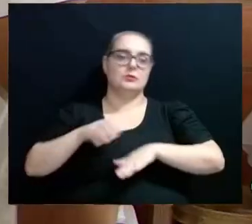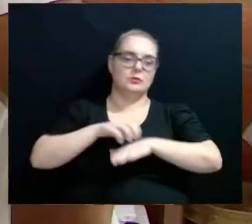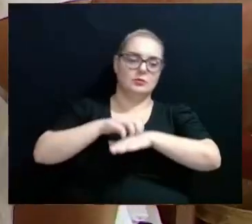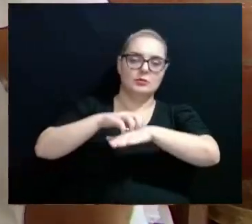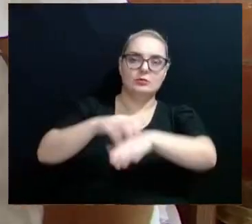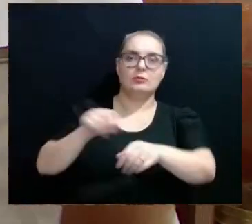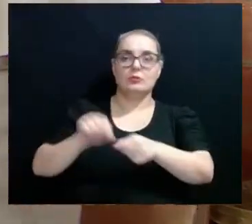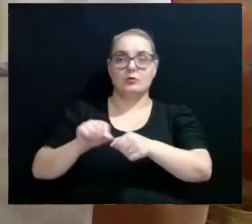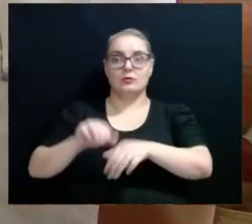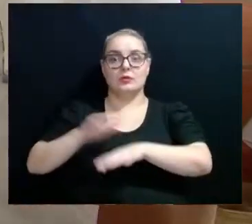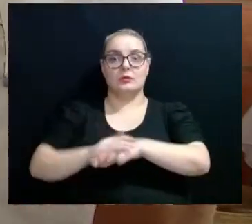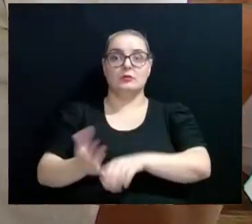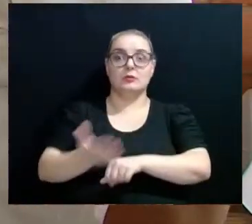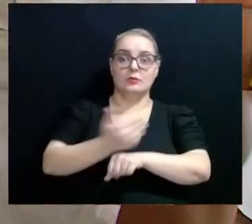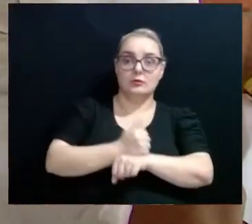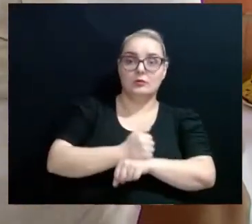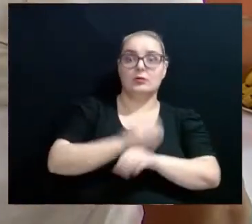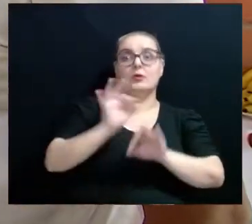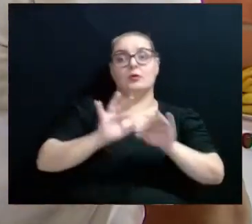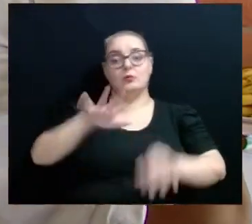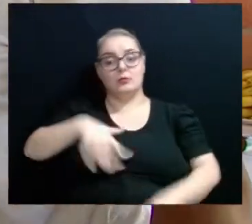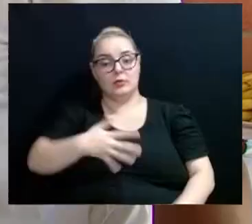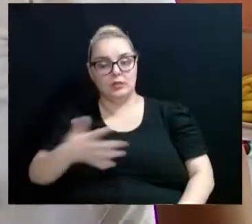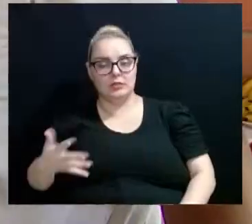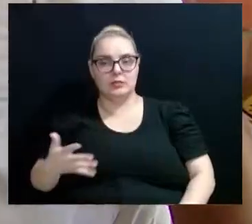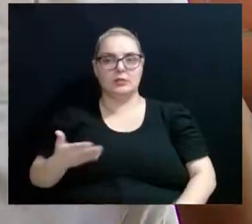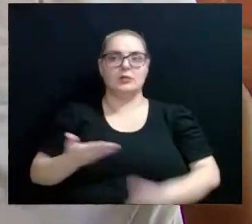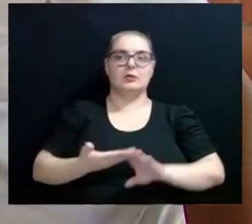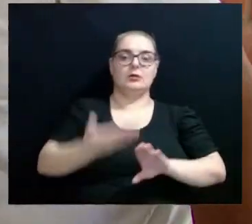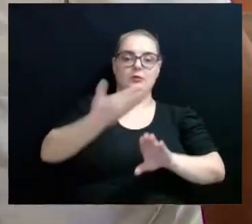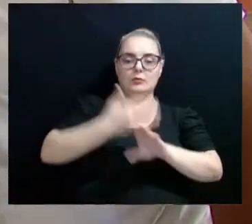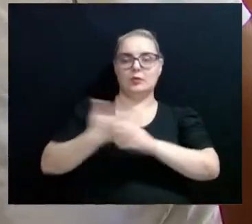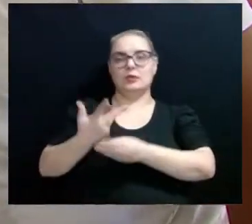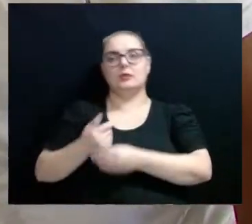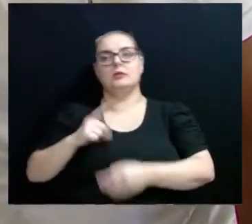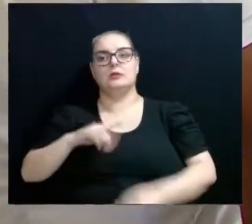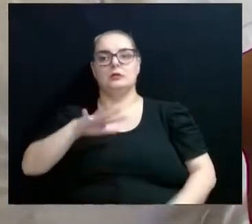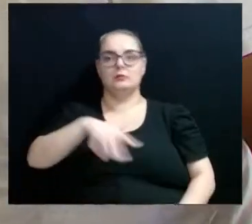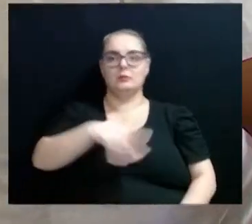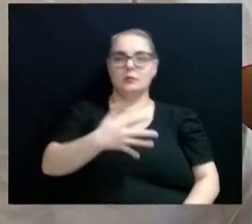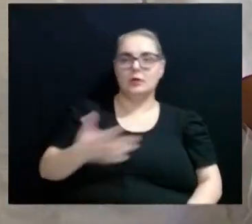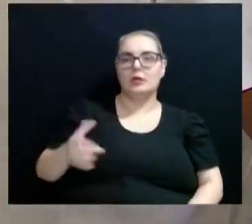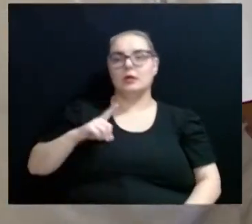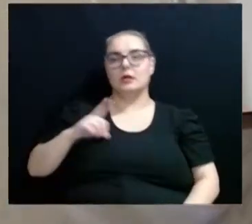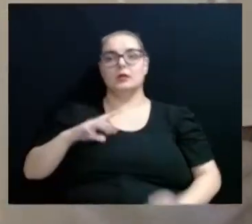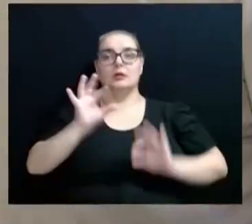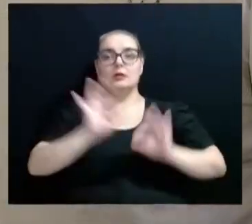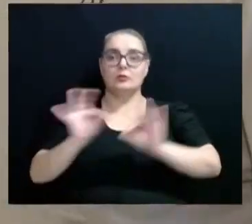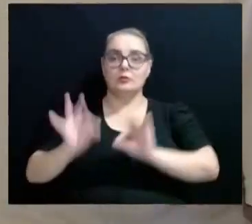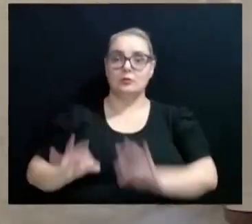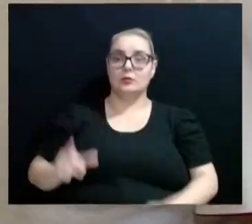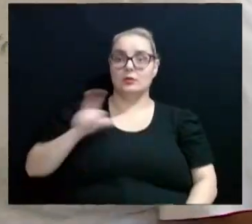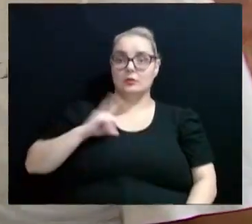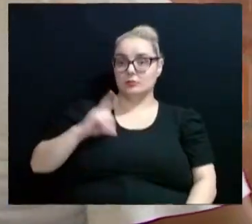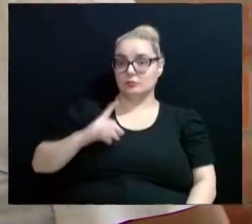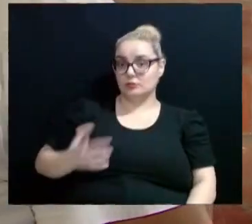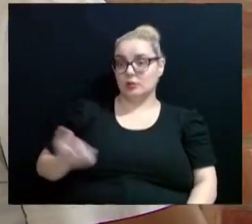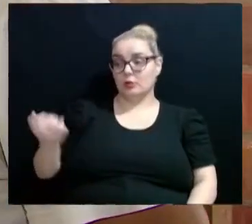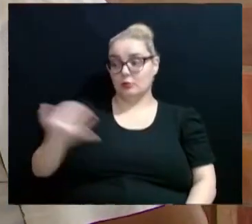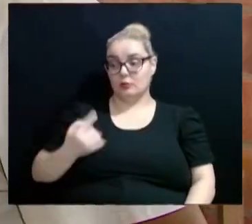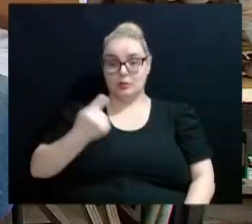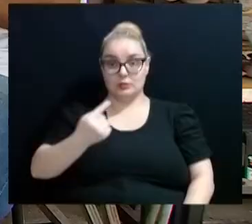tenho um transporte. Então, às vezes, o transporte ali eu tenho que fazer um cálculo antes, eu tenho planilhas. Então, por trás da arte tem planilhas,